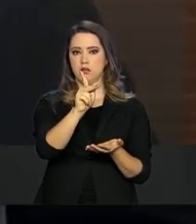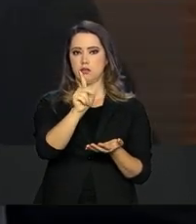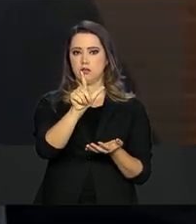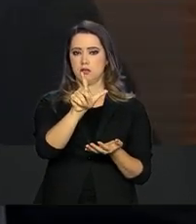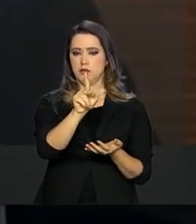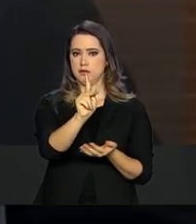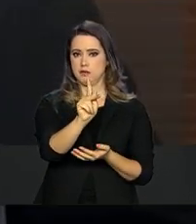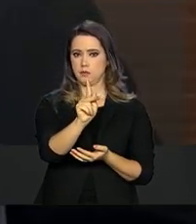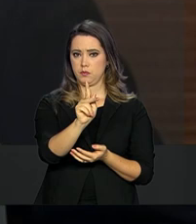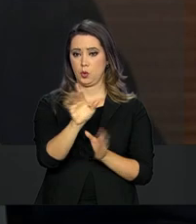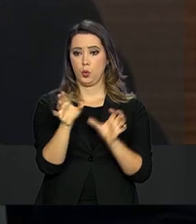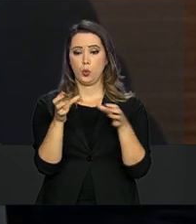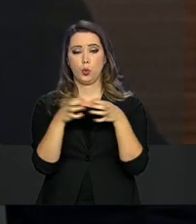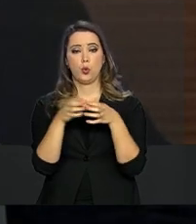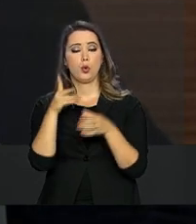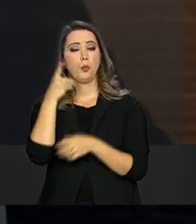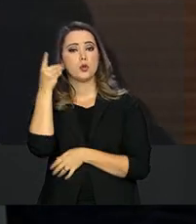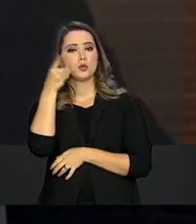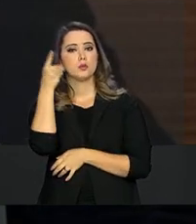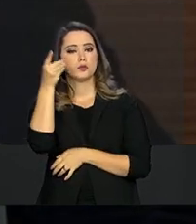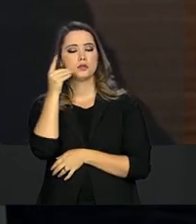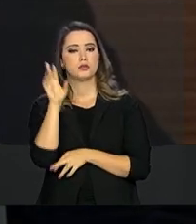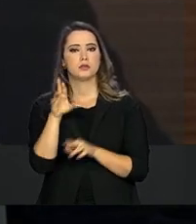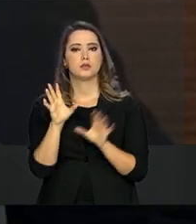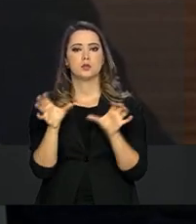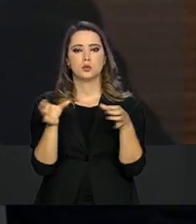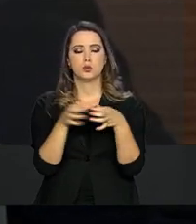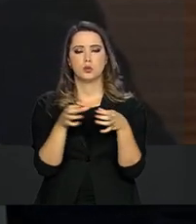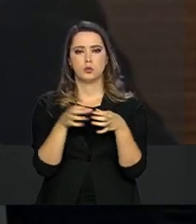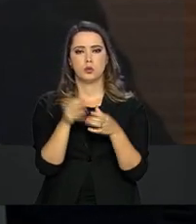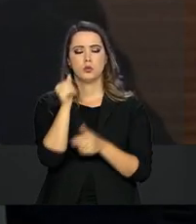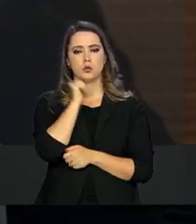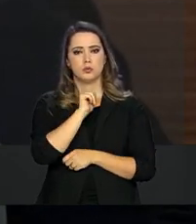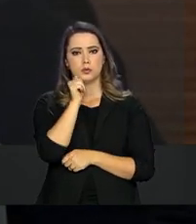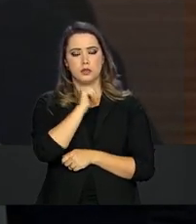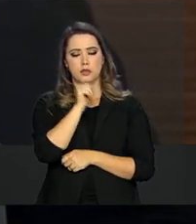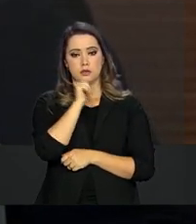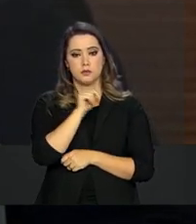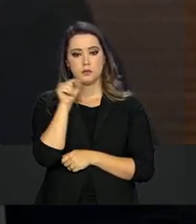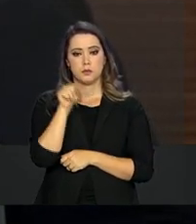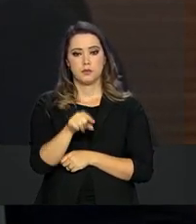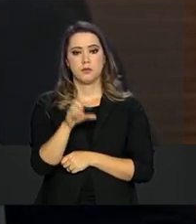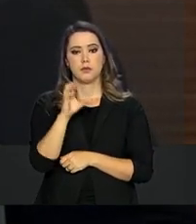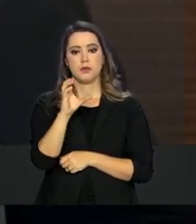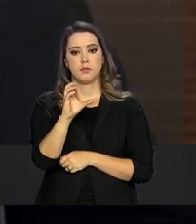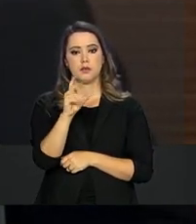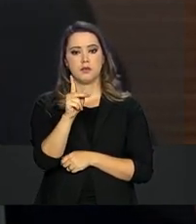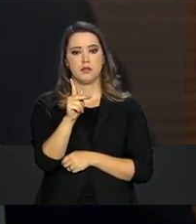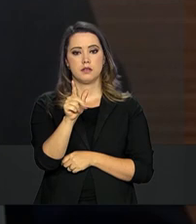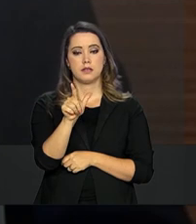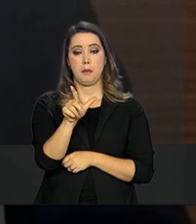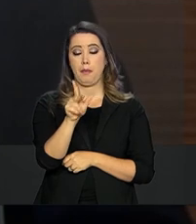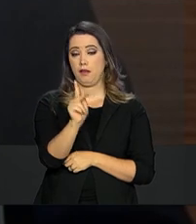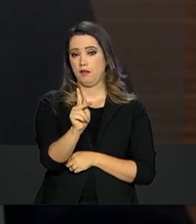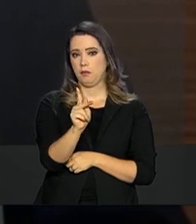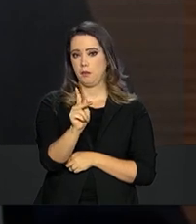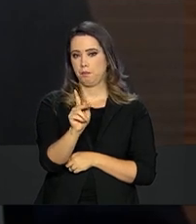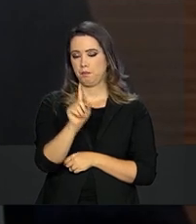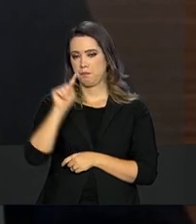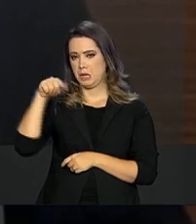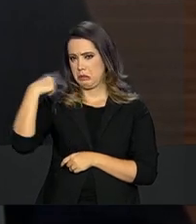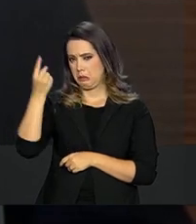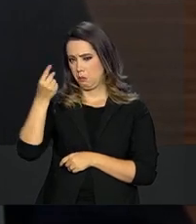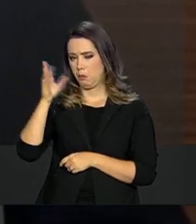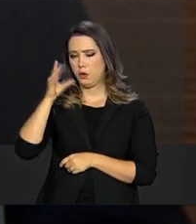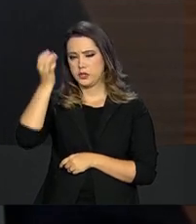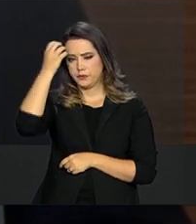de deputados da rede de mulheres da assembleia parlamentar da cplp em nova york por causa